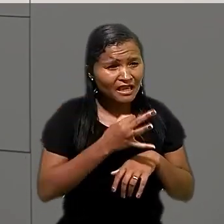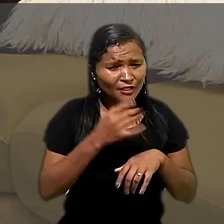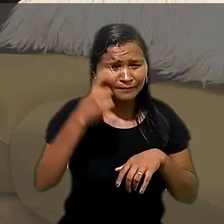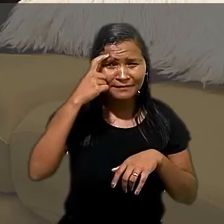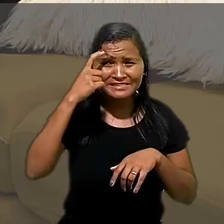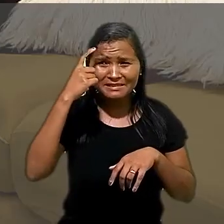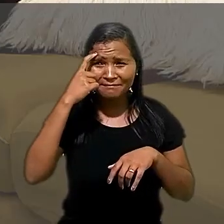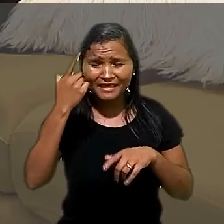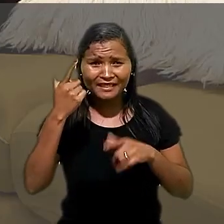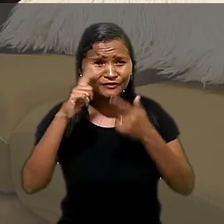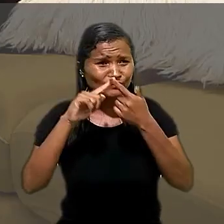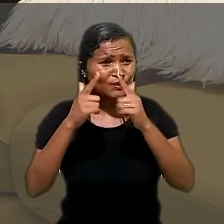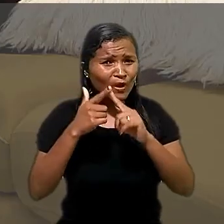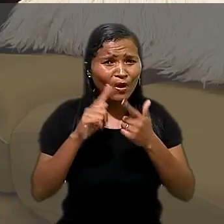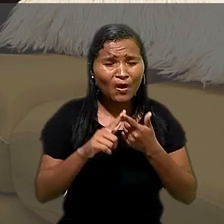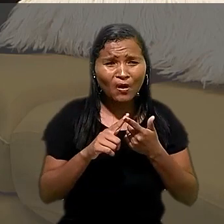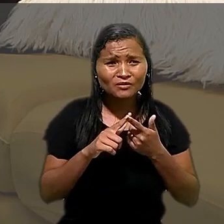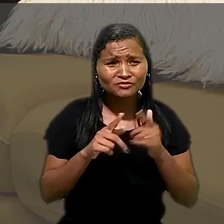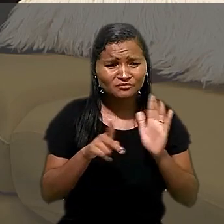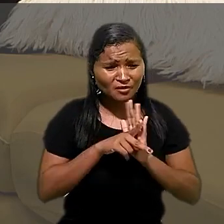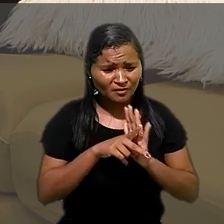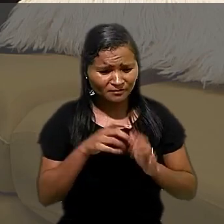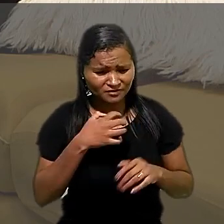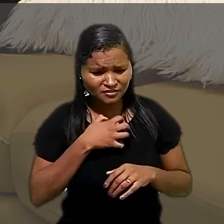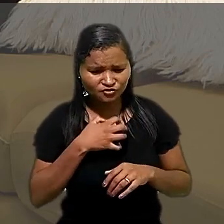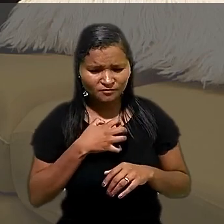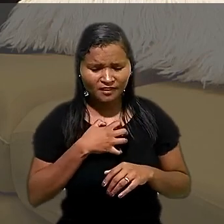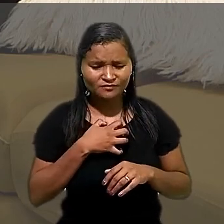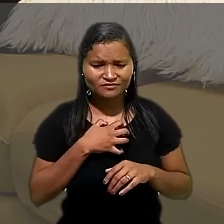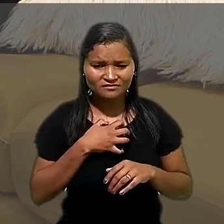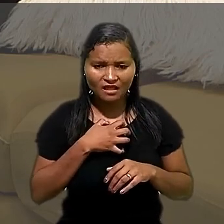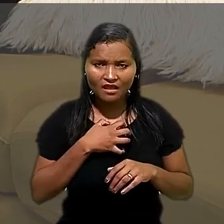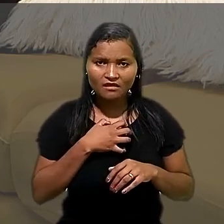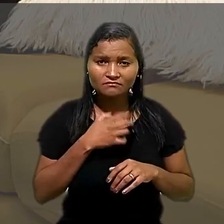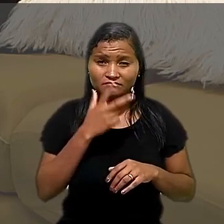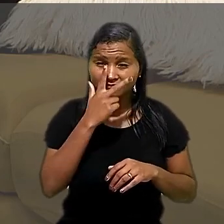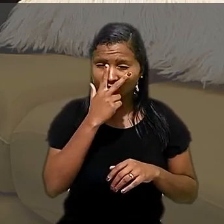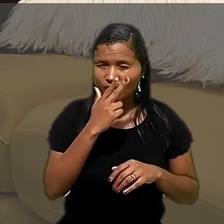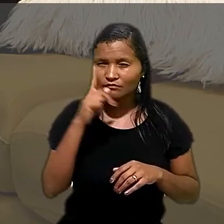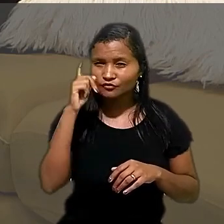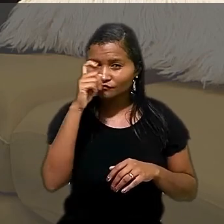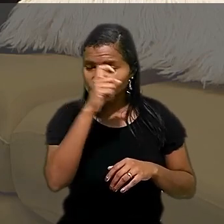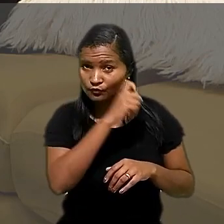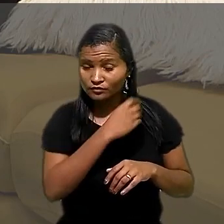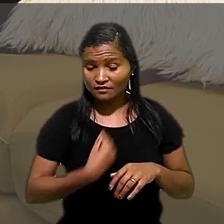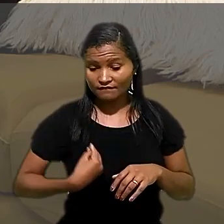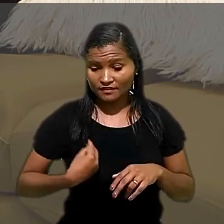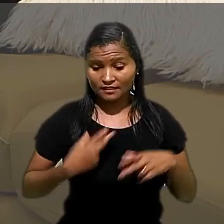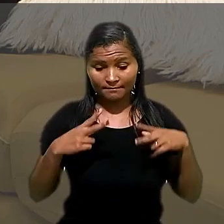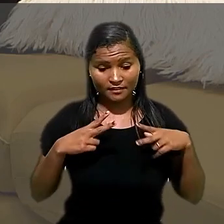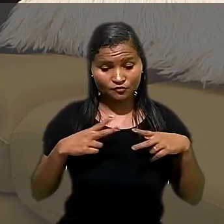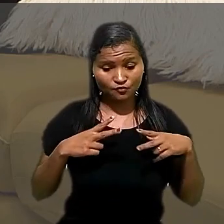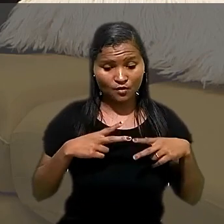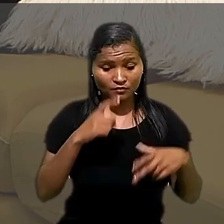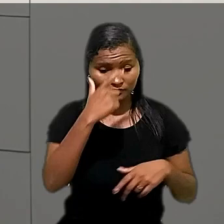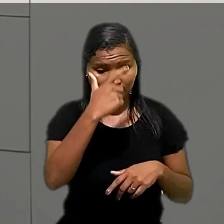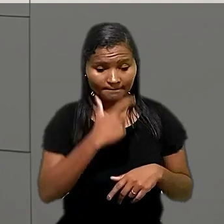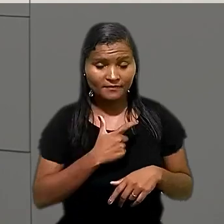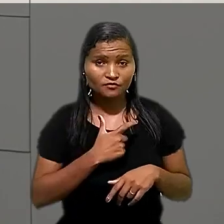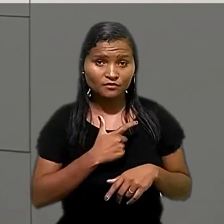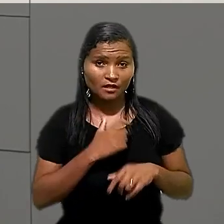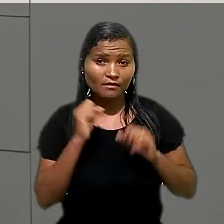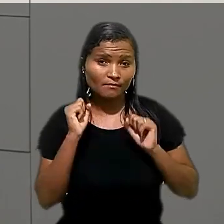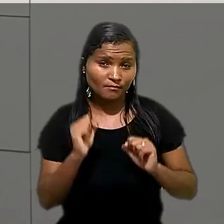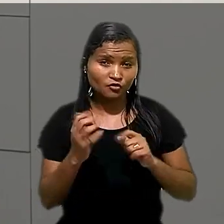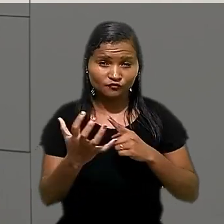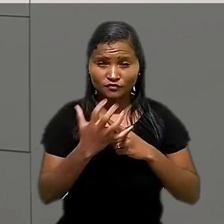pensamentos da própria lógica das provas dos próprios sentimentos e isso acaba dificultando a vida pessoal da pessoa higiene